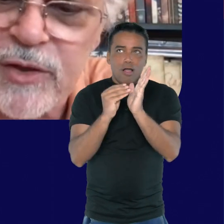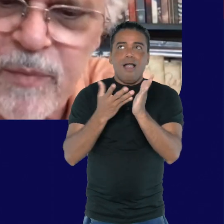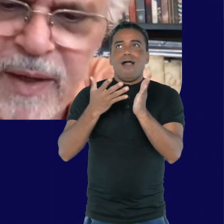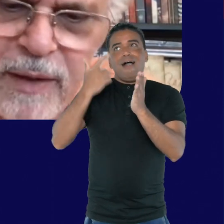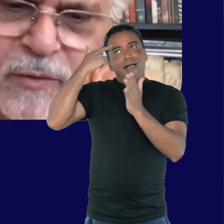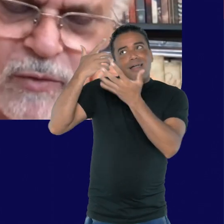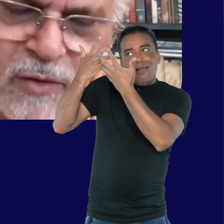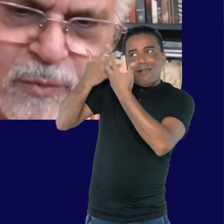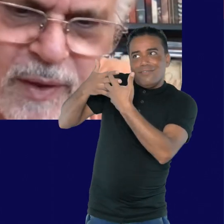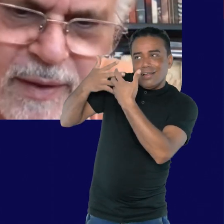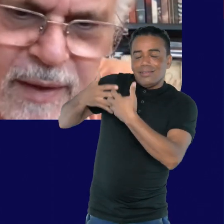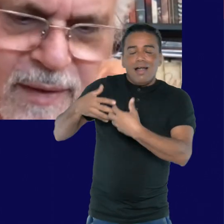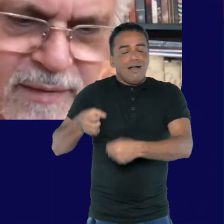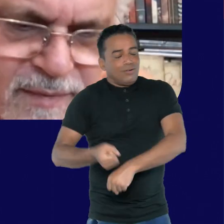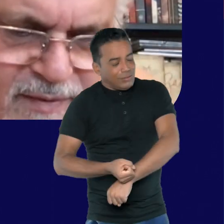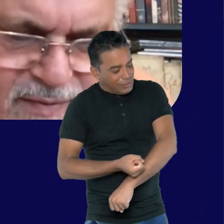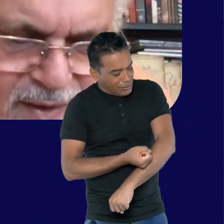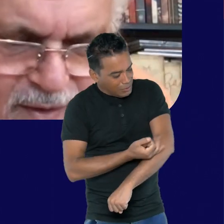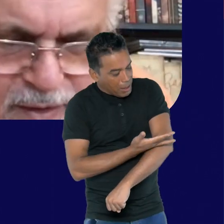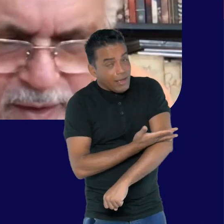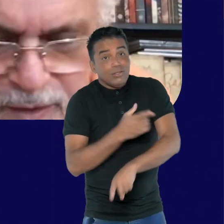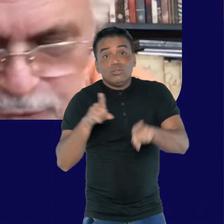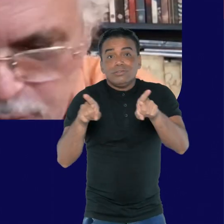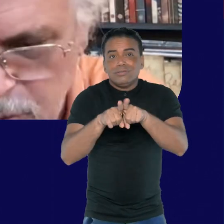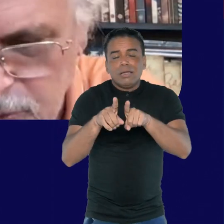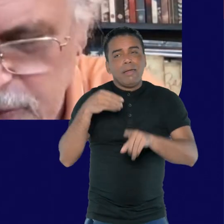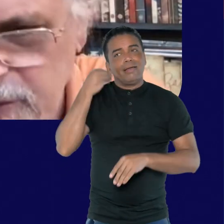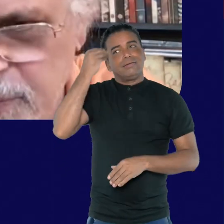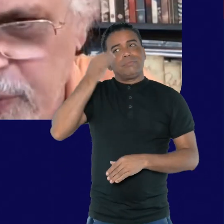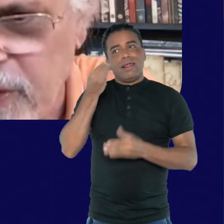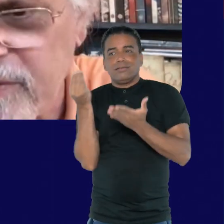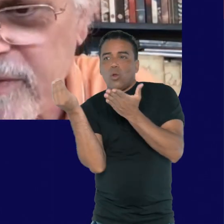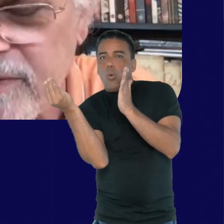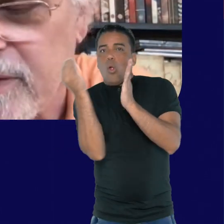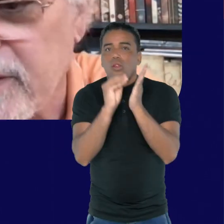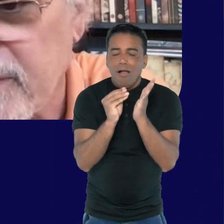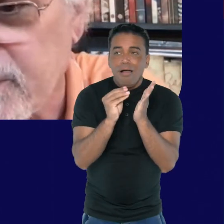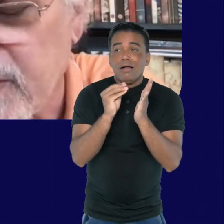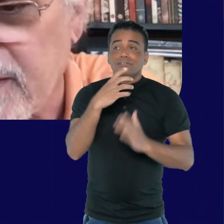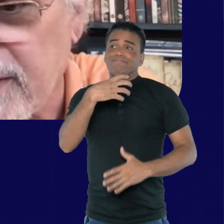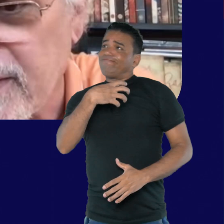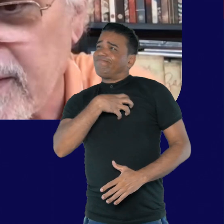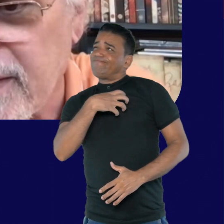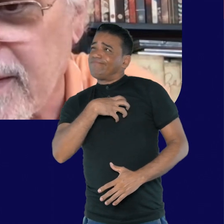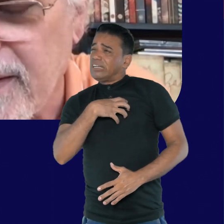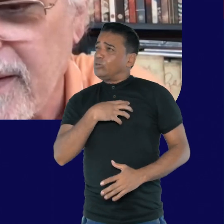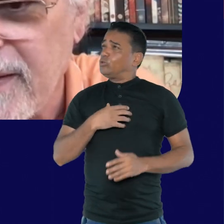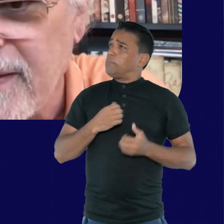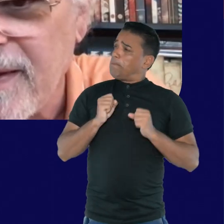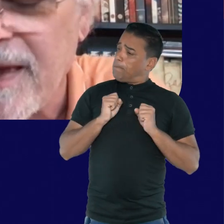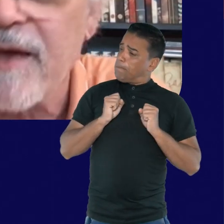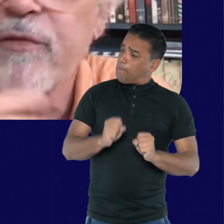reflexões, sentimentos, experiências, de um modo que possa ser